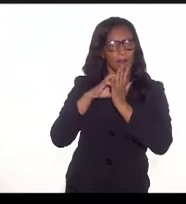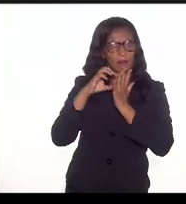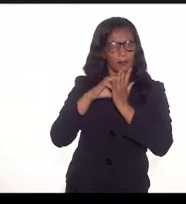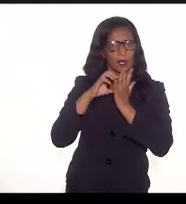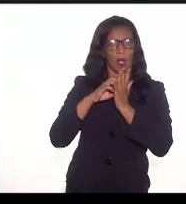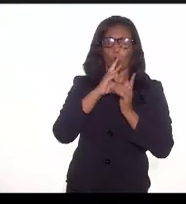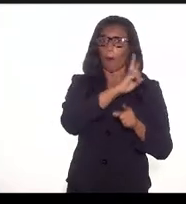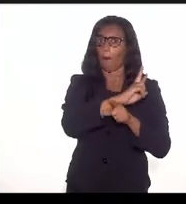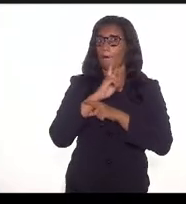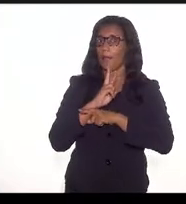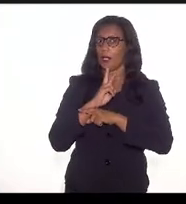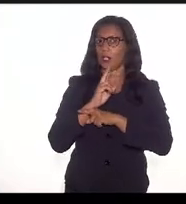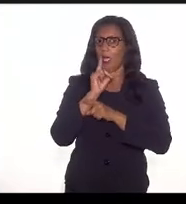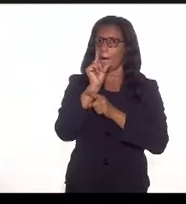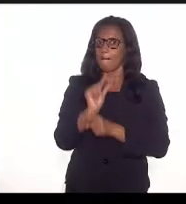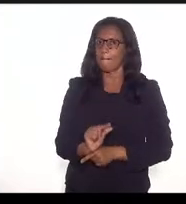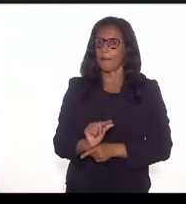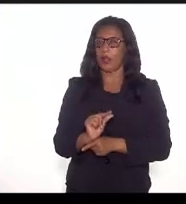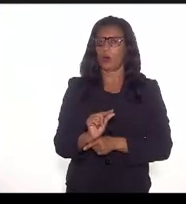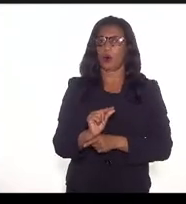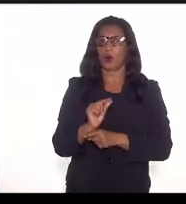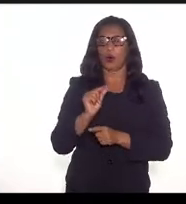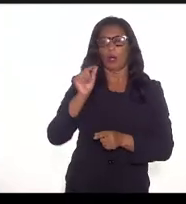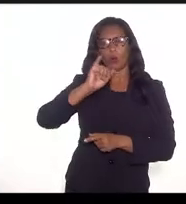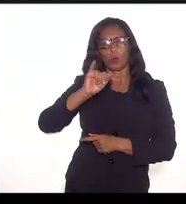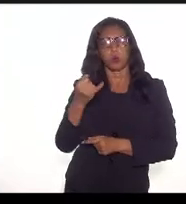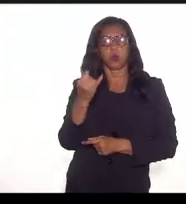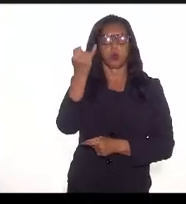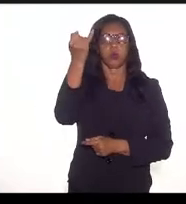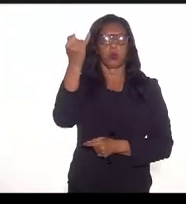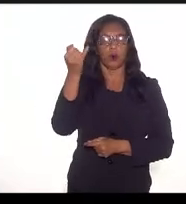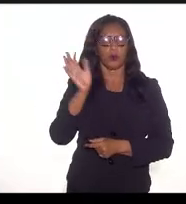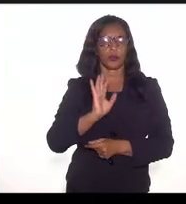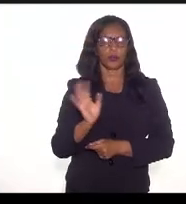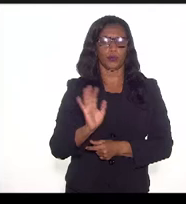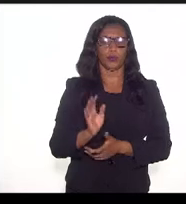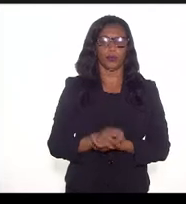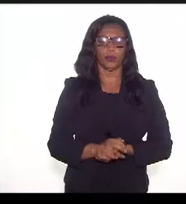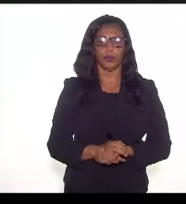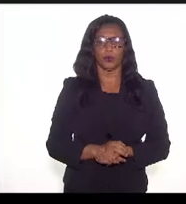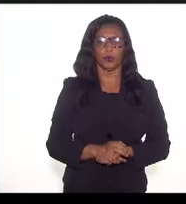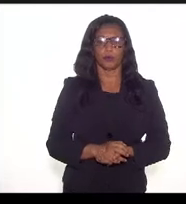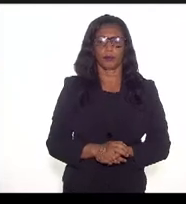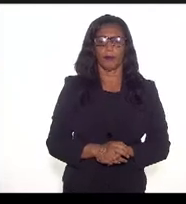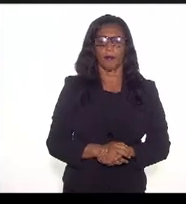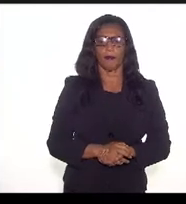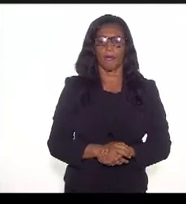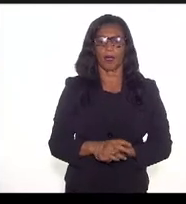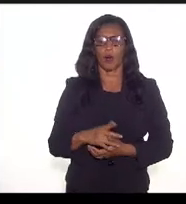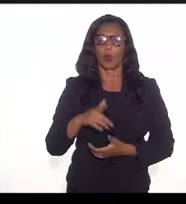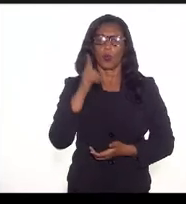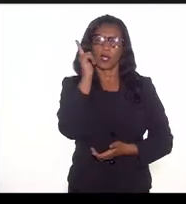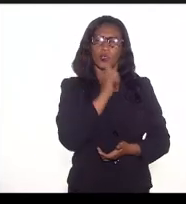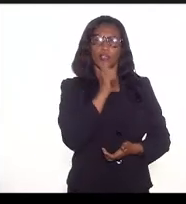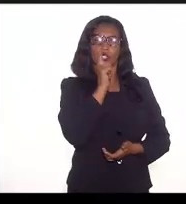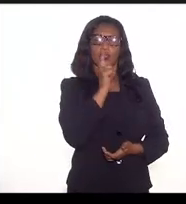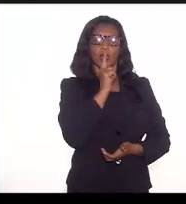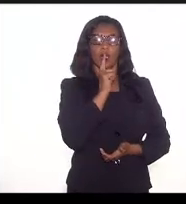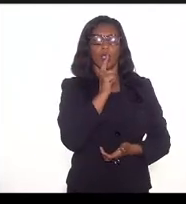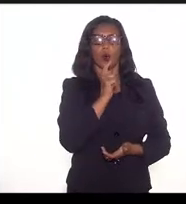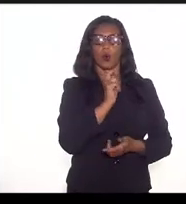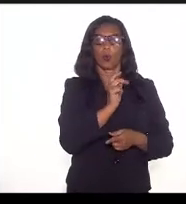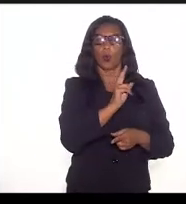emprestar por uma taxa menor do que a nossa taxa de atratividade, né, o que a gente ganharia no mercado com uma